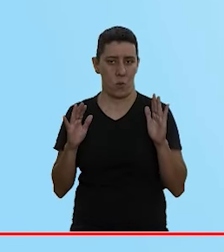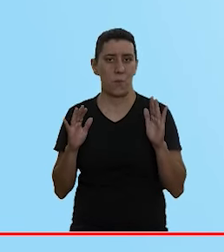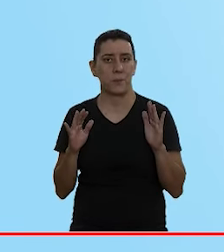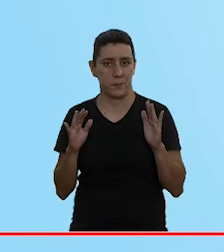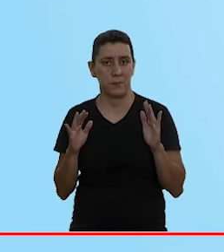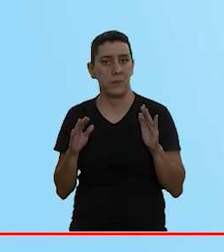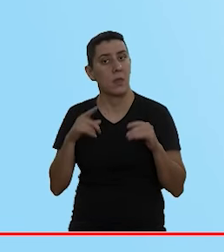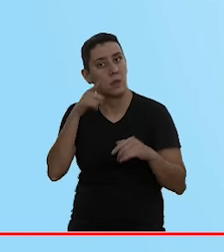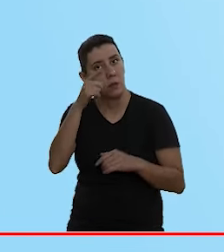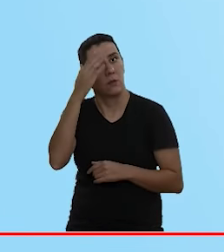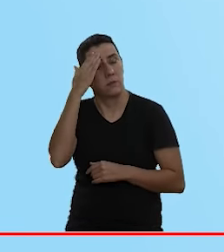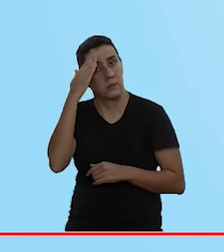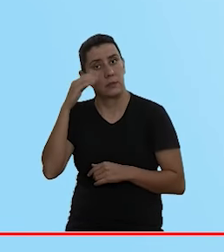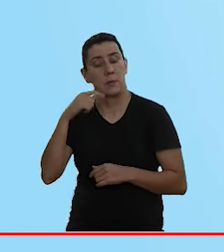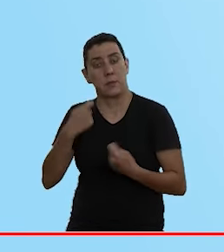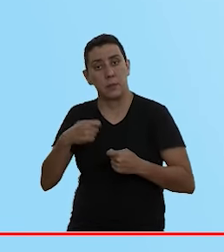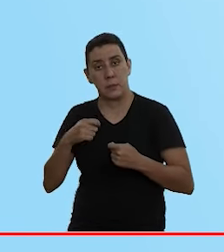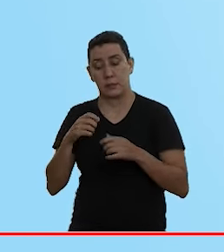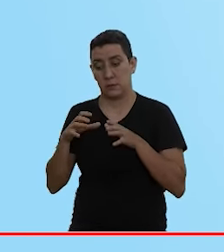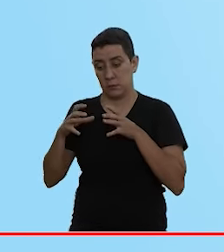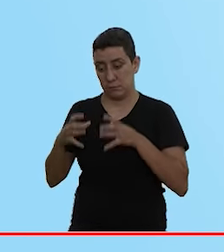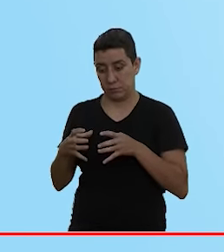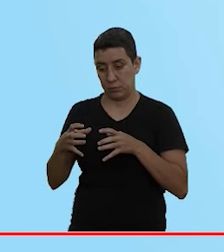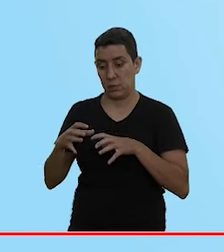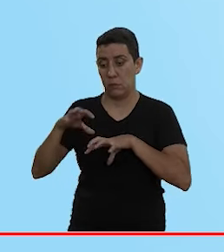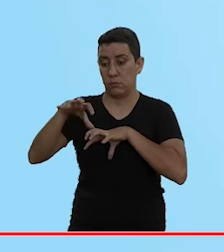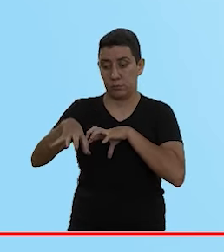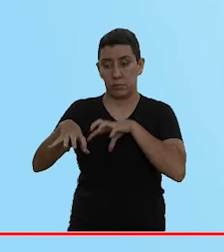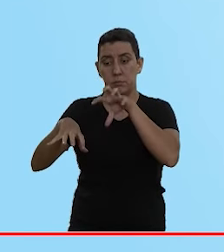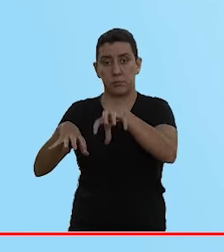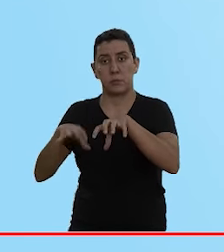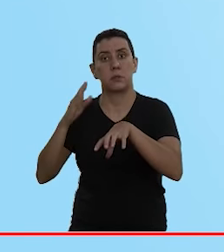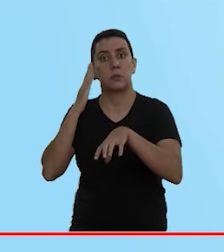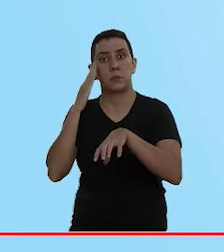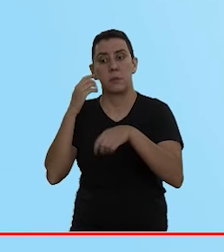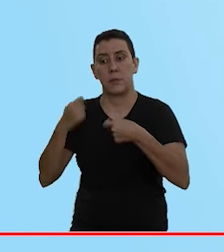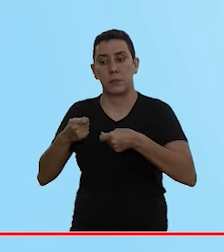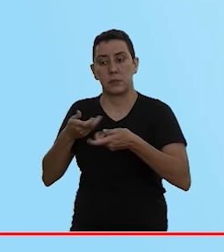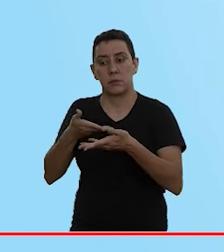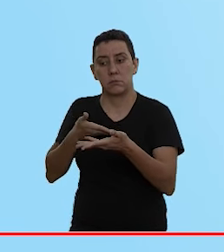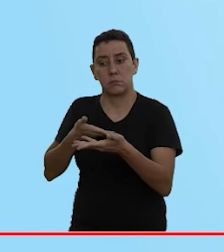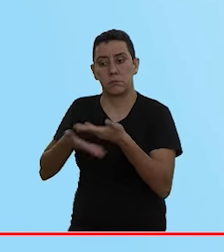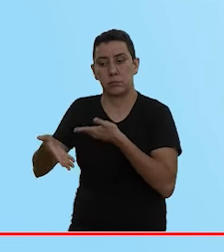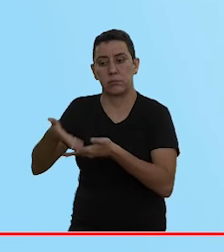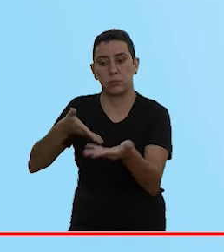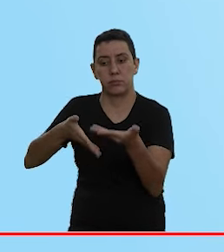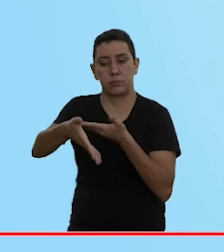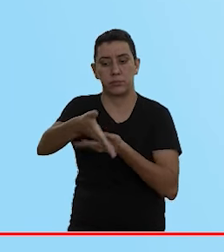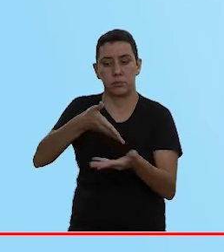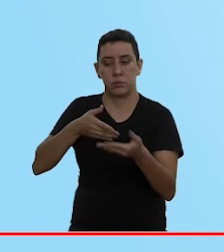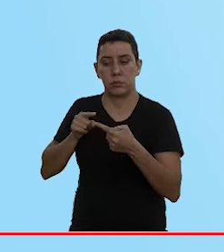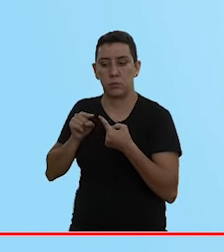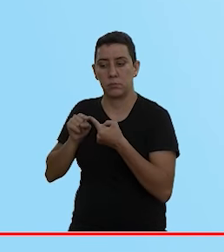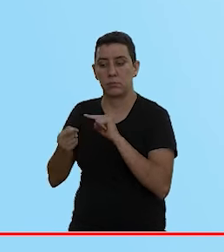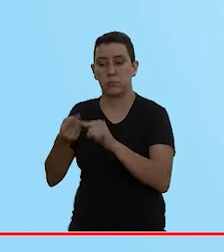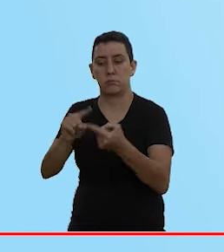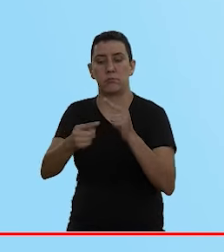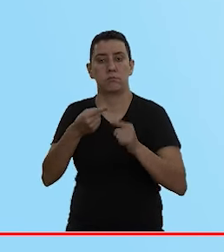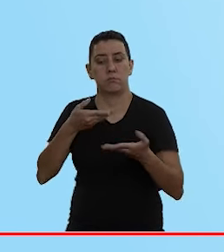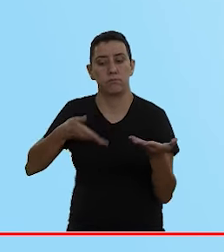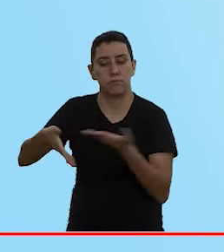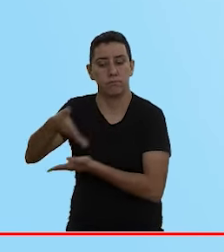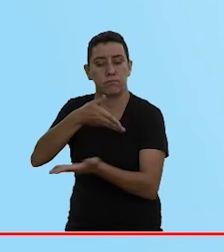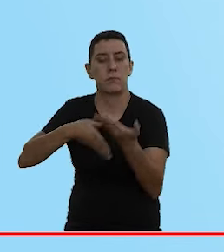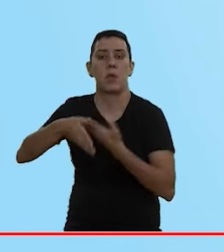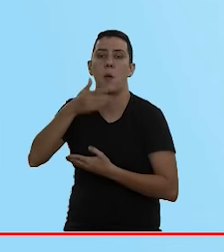estável ela é importantíssima, né? O inversor não se desconectar em condições severas, isso é fundamental para que o sistema tenha